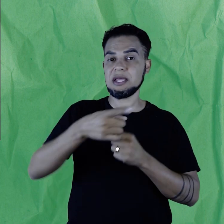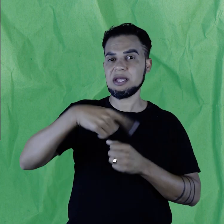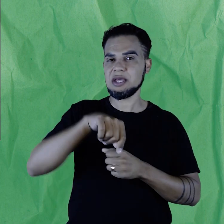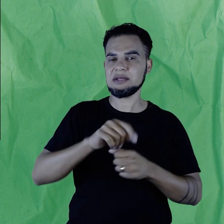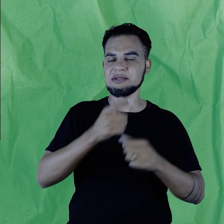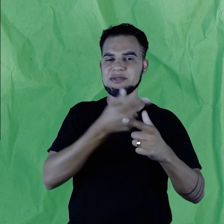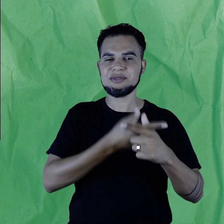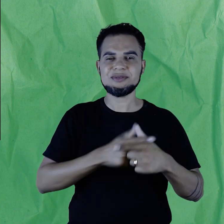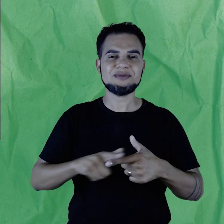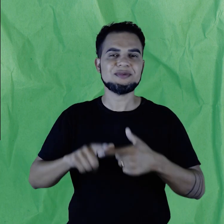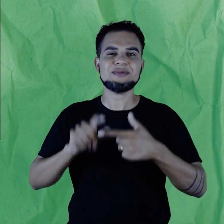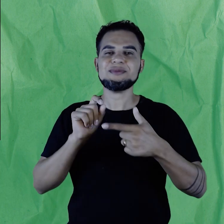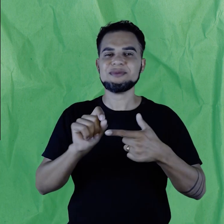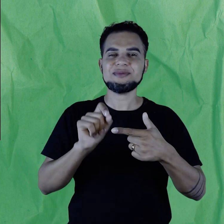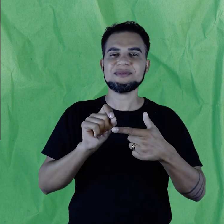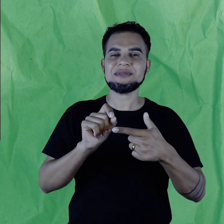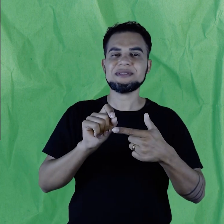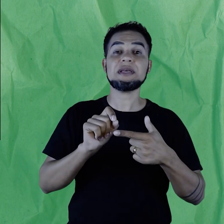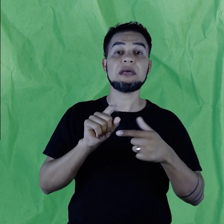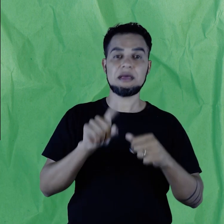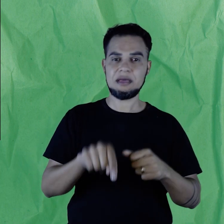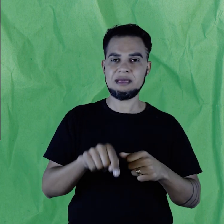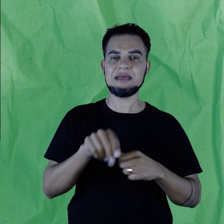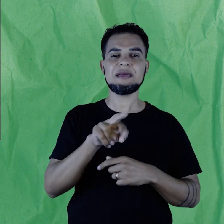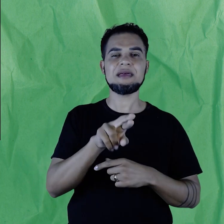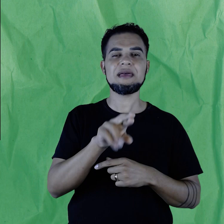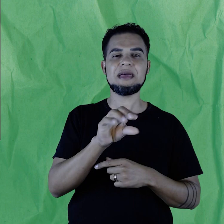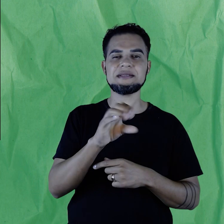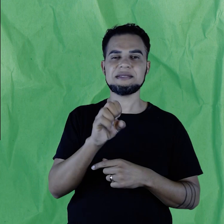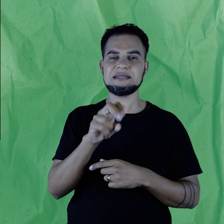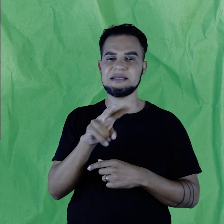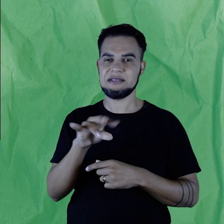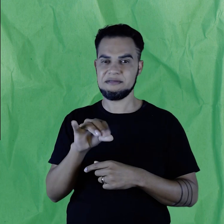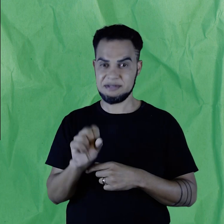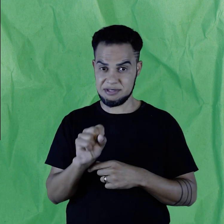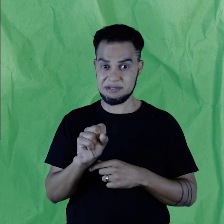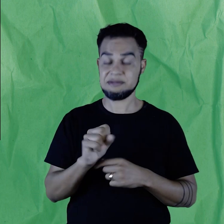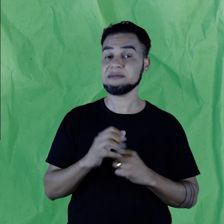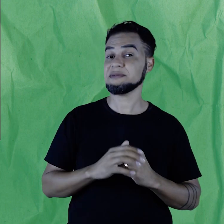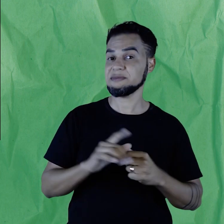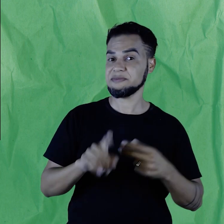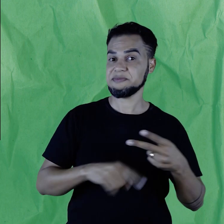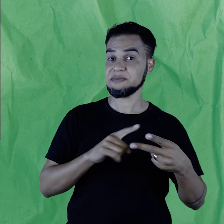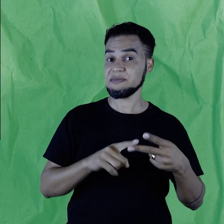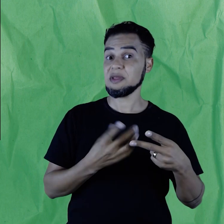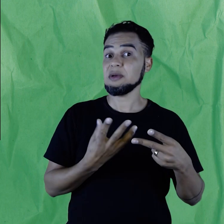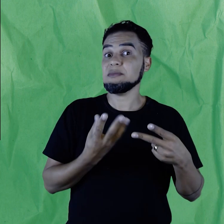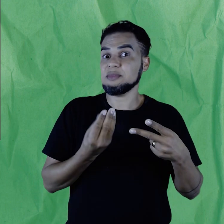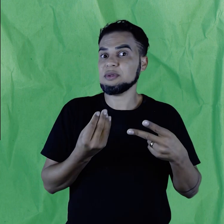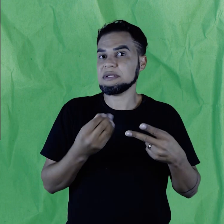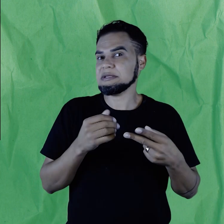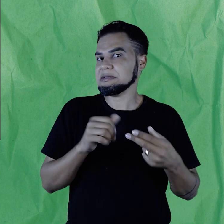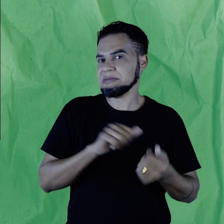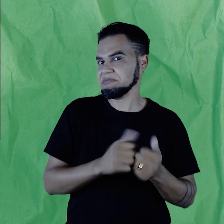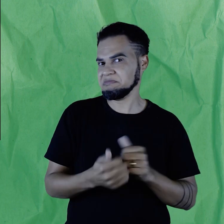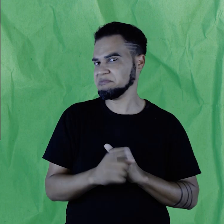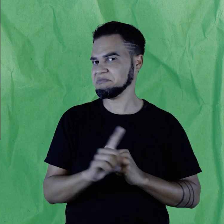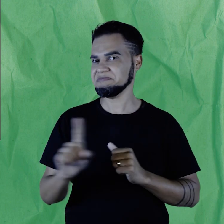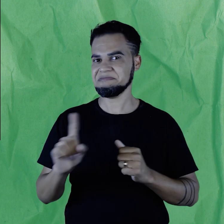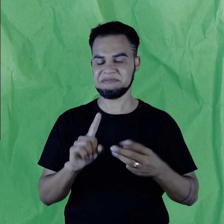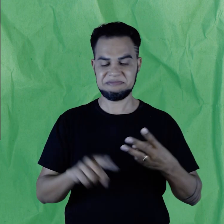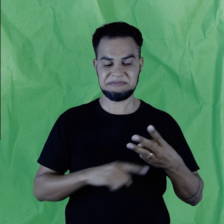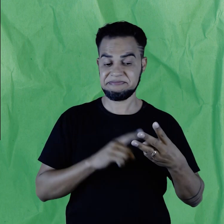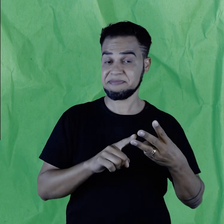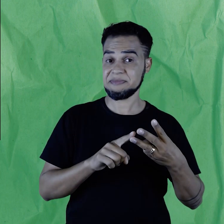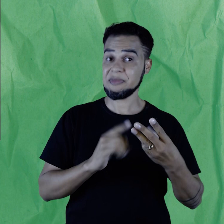nós dividimos as inadequações em excessivas inadequações, muitas